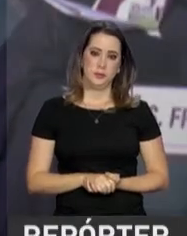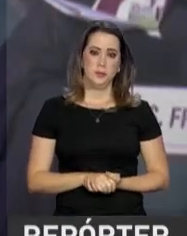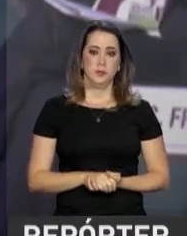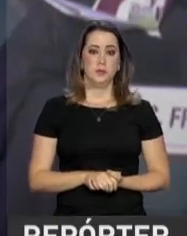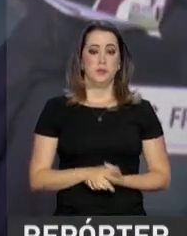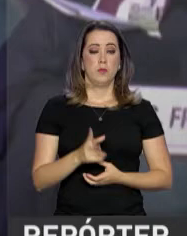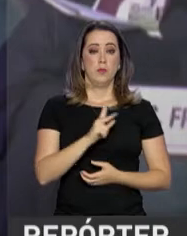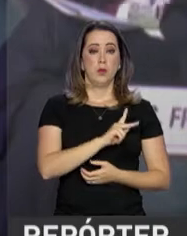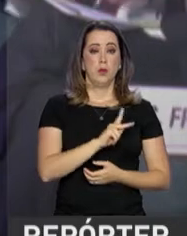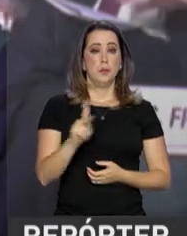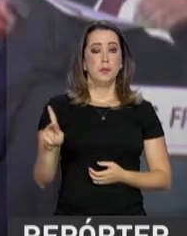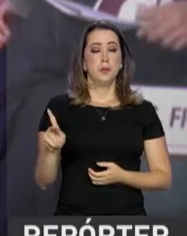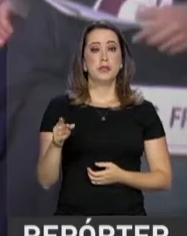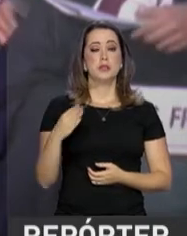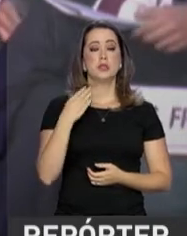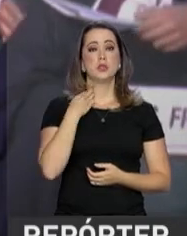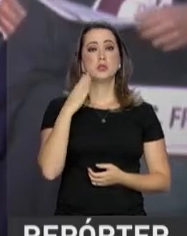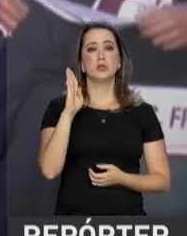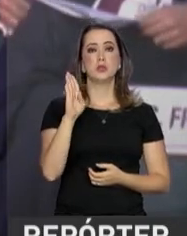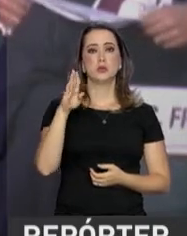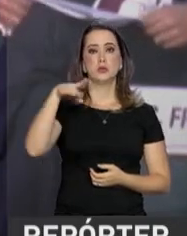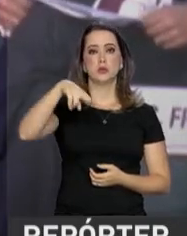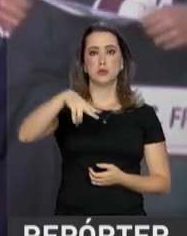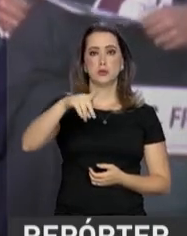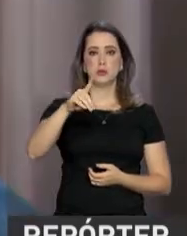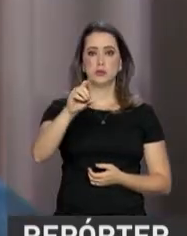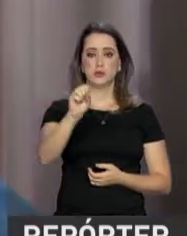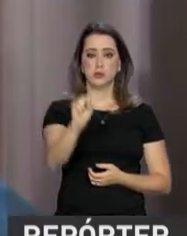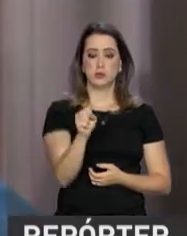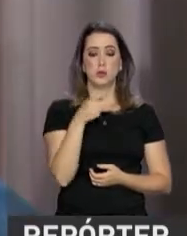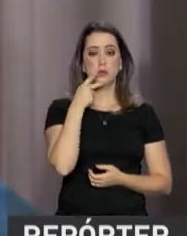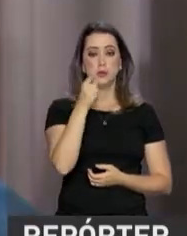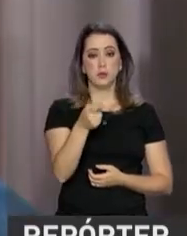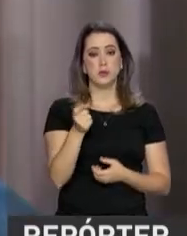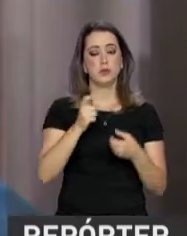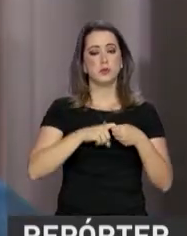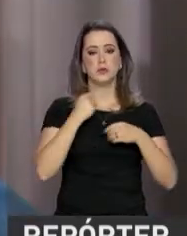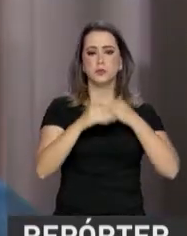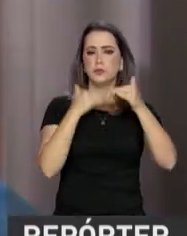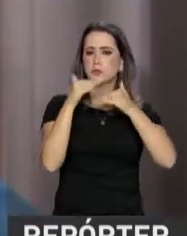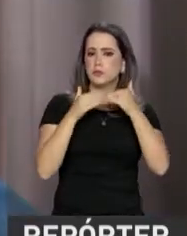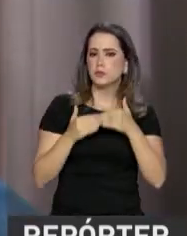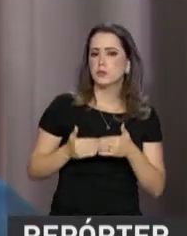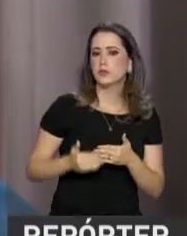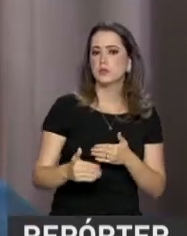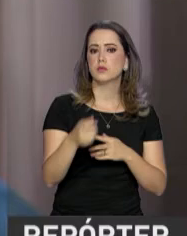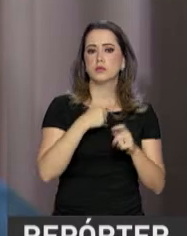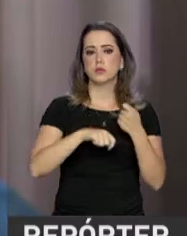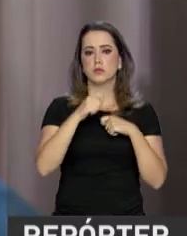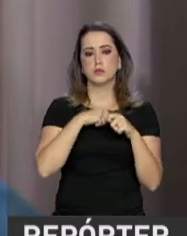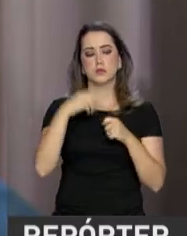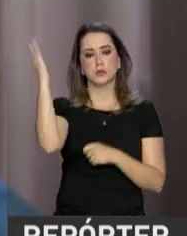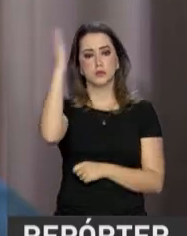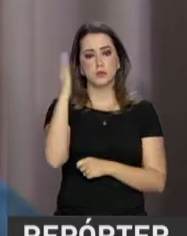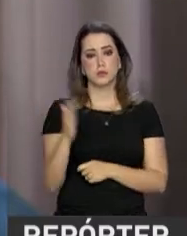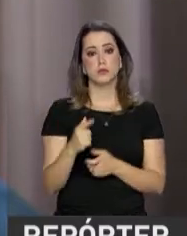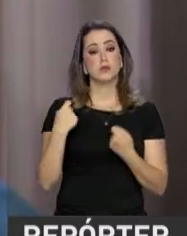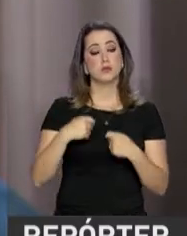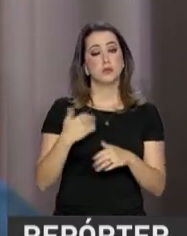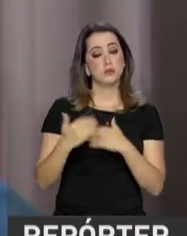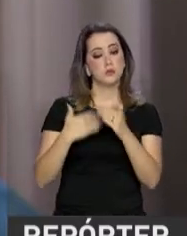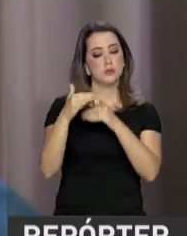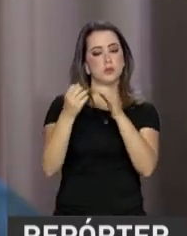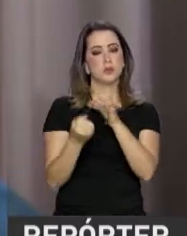O presidente do BNDES, Diogo Oliveira, afirmou que a recuperação gradual e continuada da economia brasileira tem